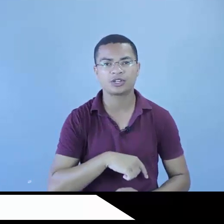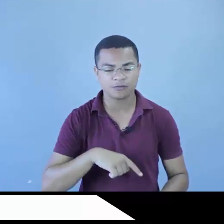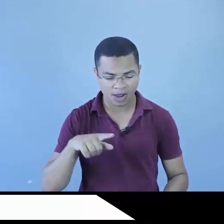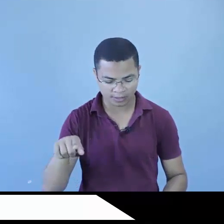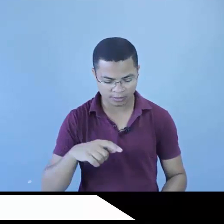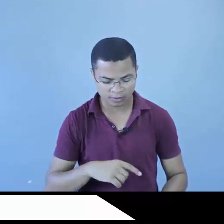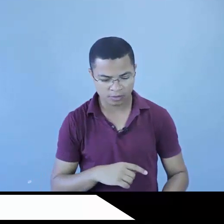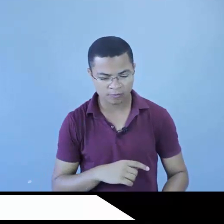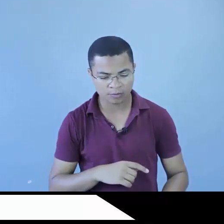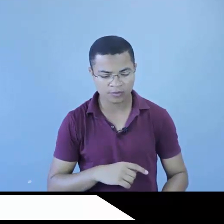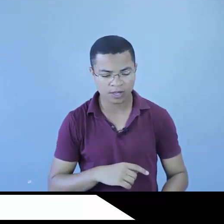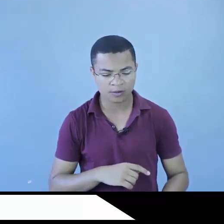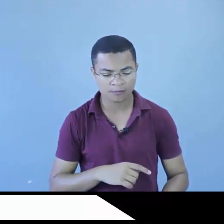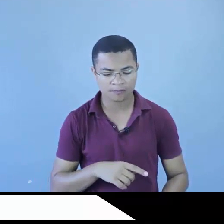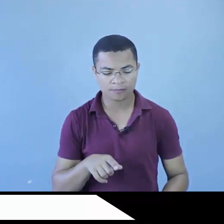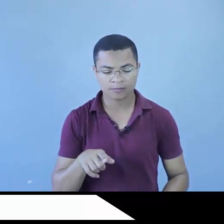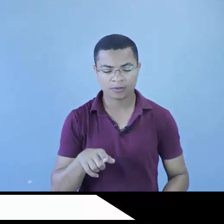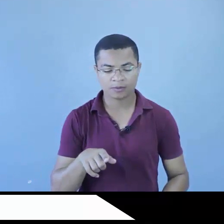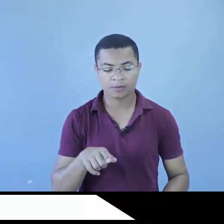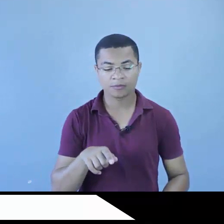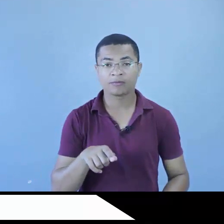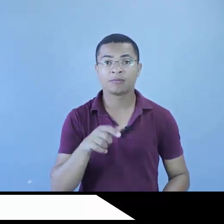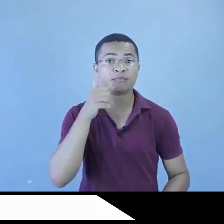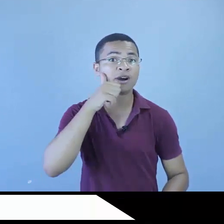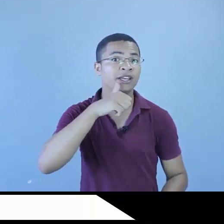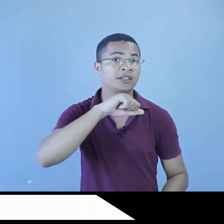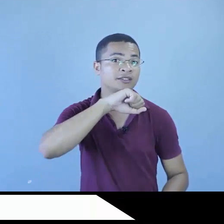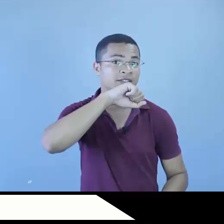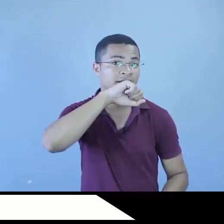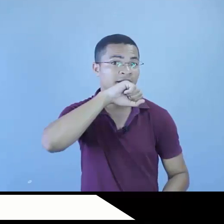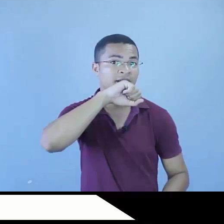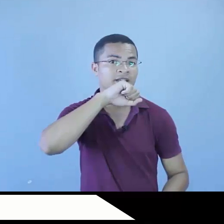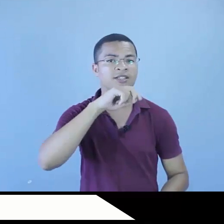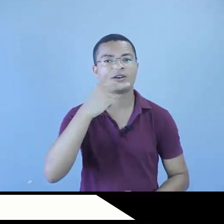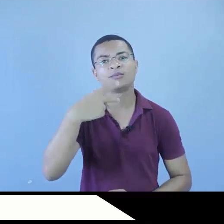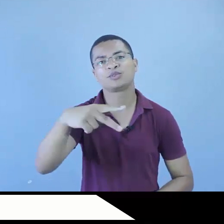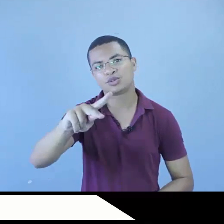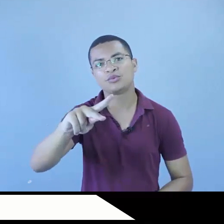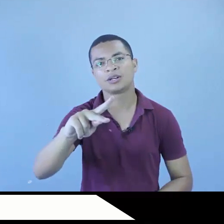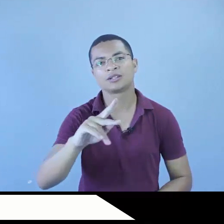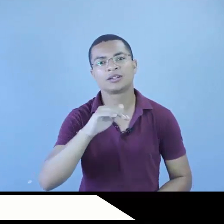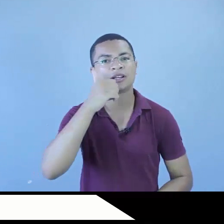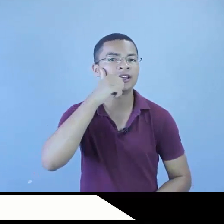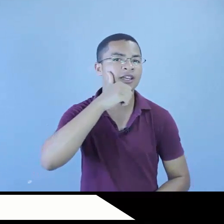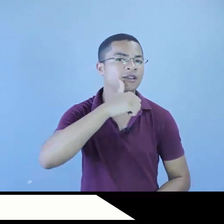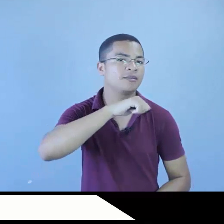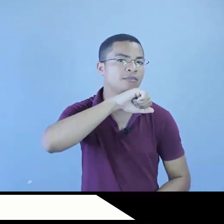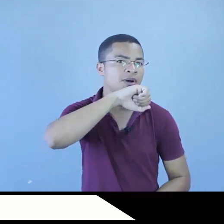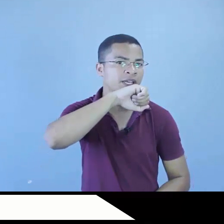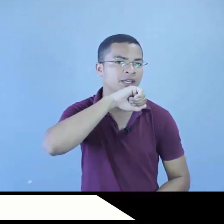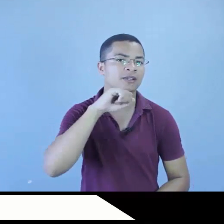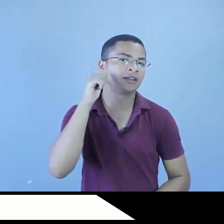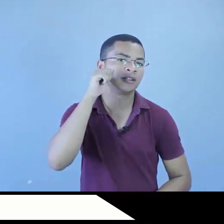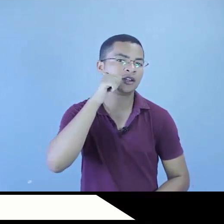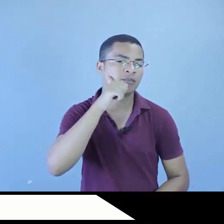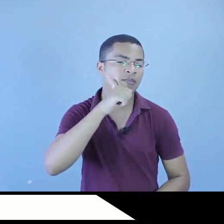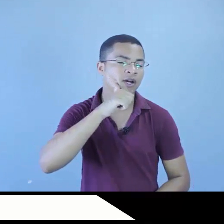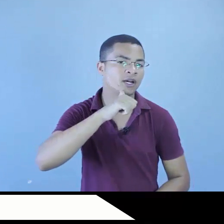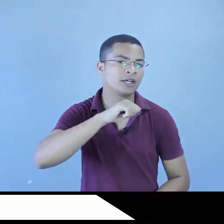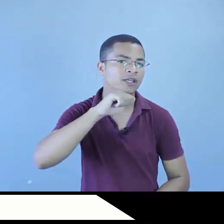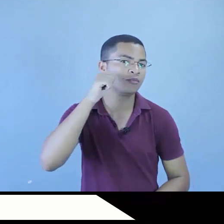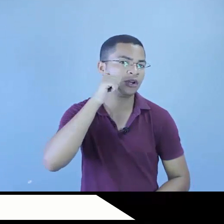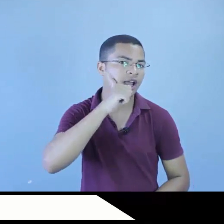que o intérprete faz. Vamos ver? Mãe. Então, sua. E mãe.